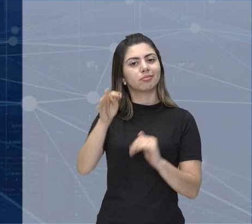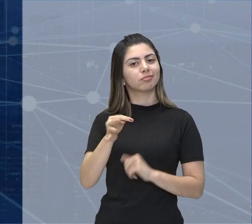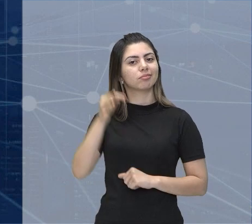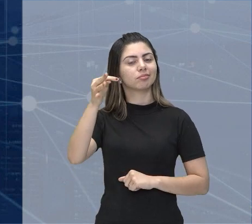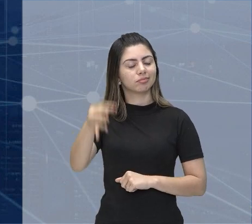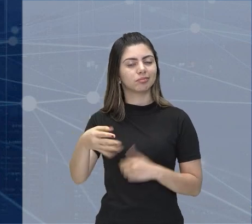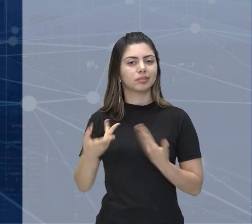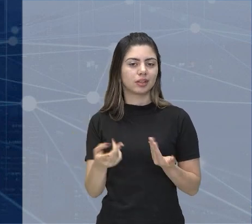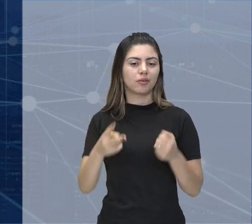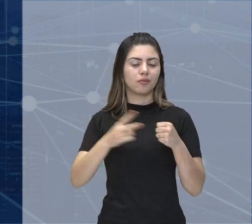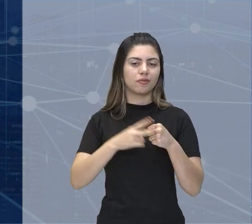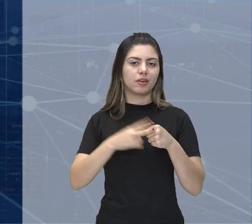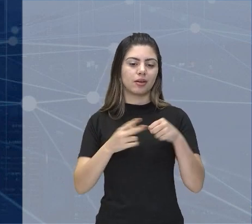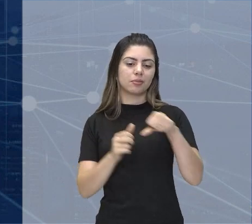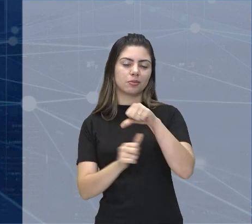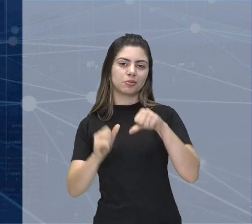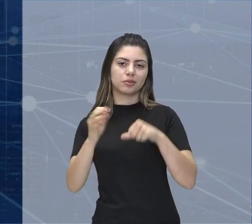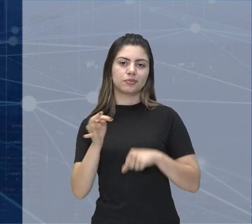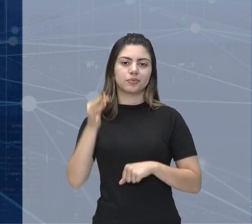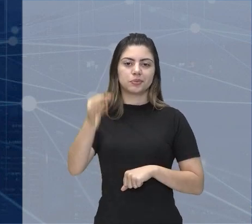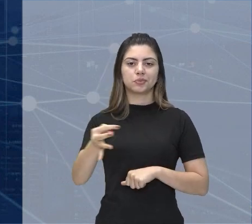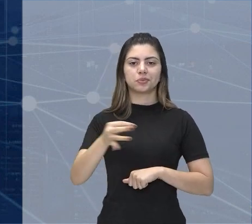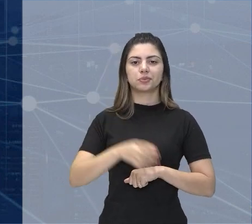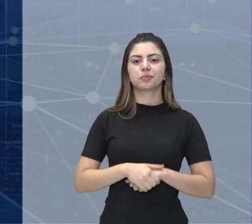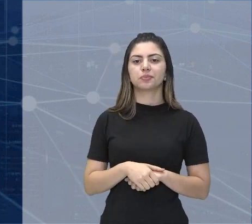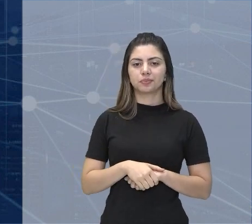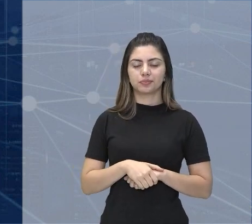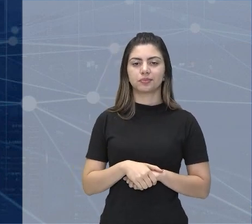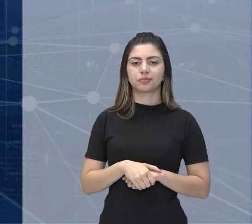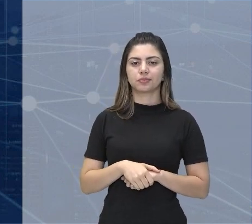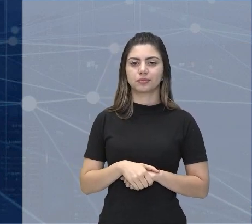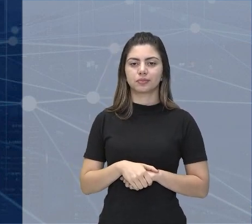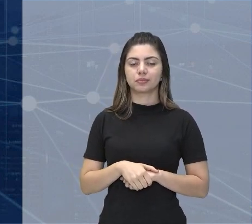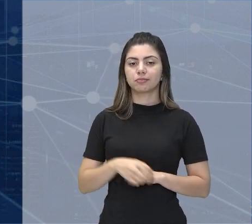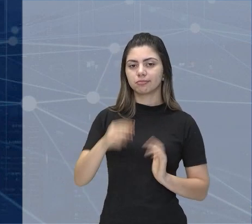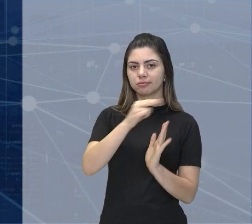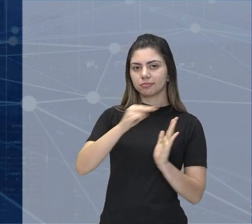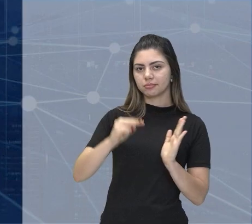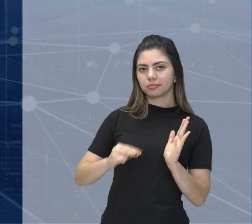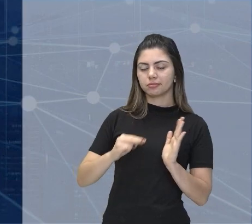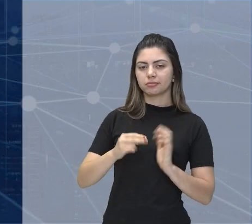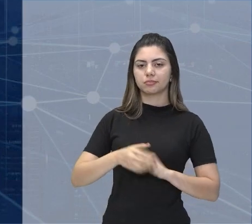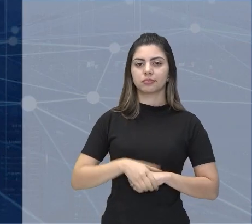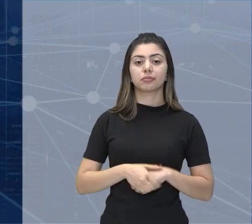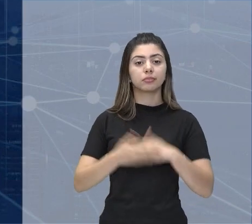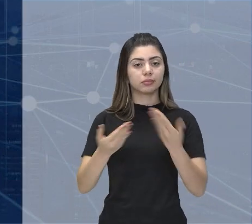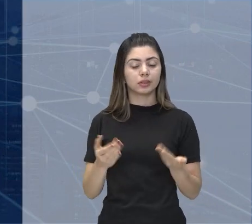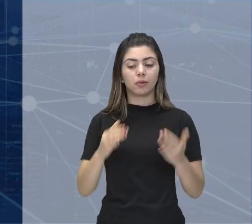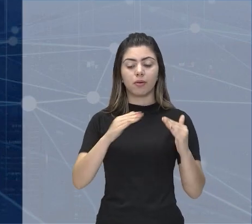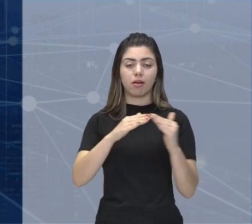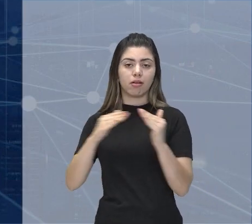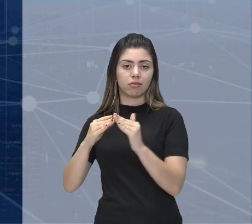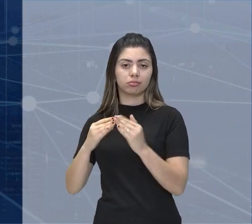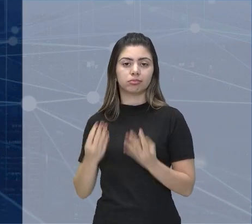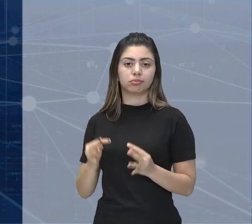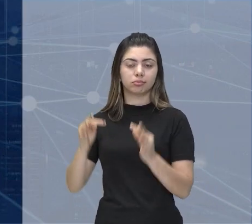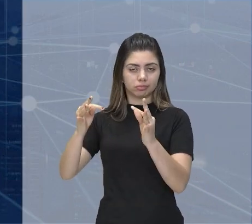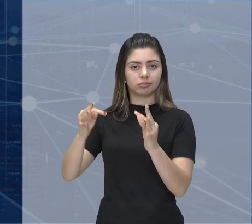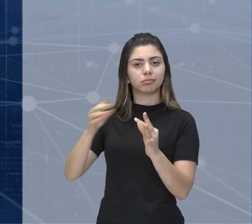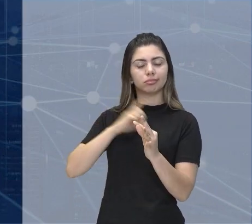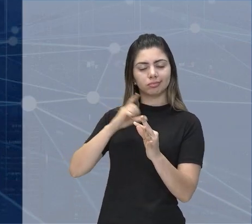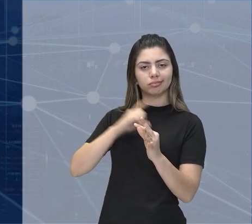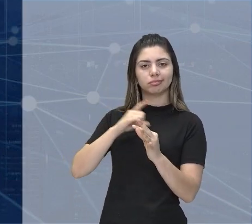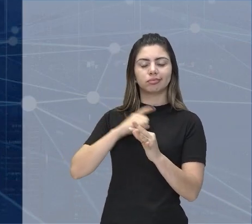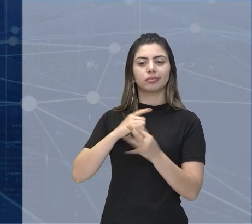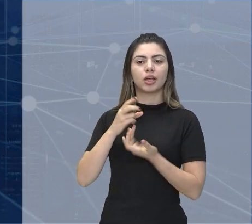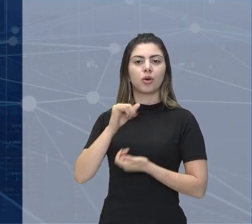verbo aí para o futuro. Will be equipped, serão equipadas com assistentes de inteligência